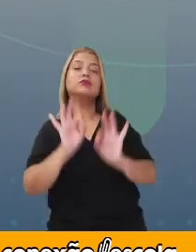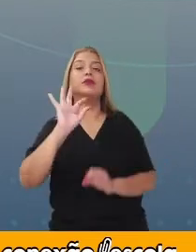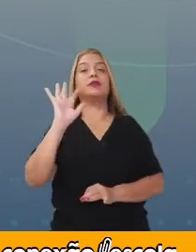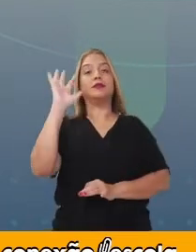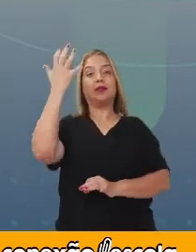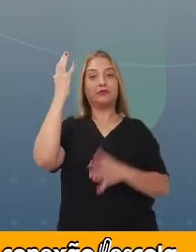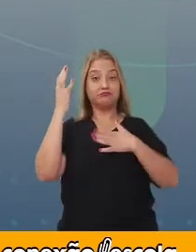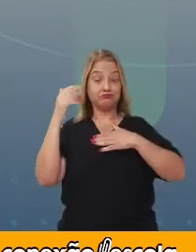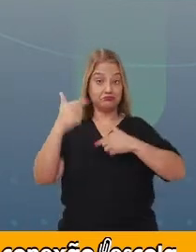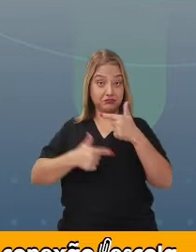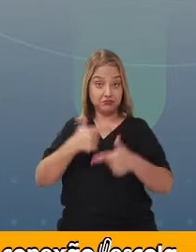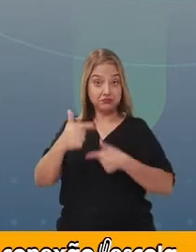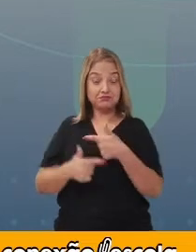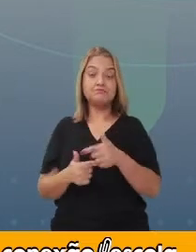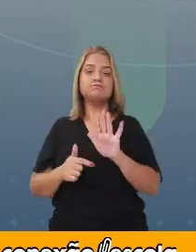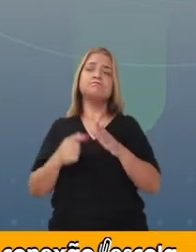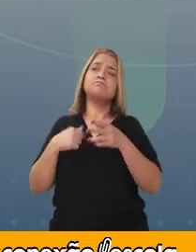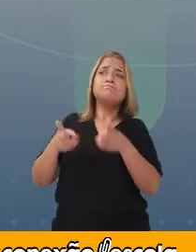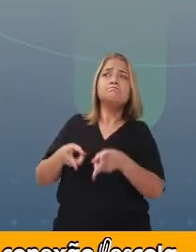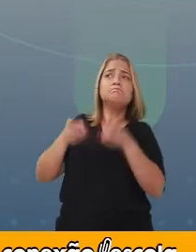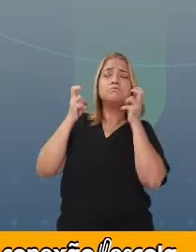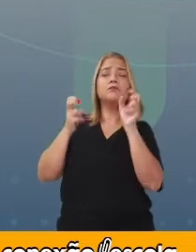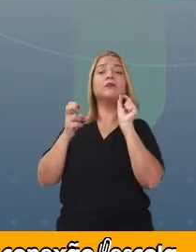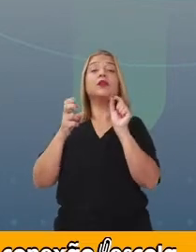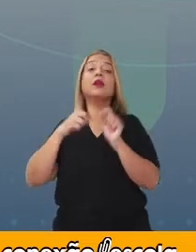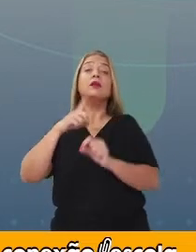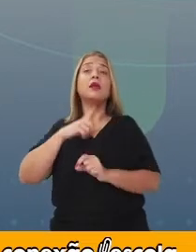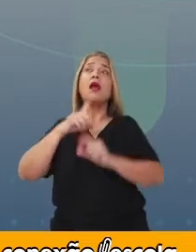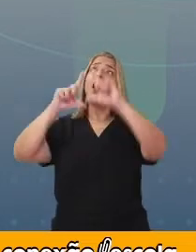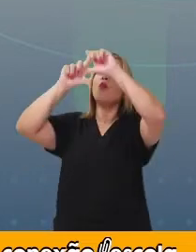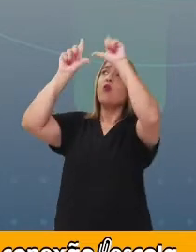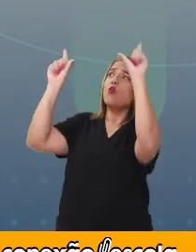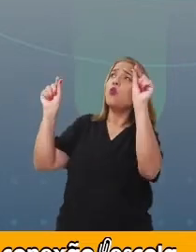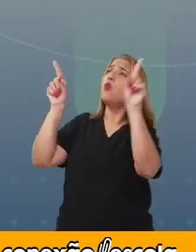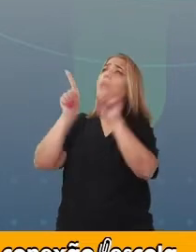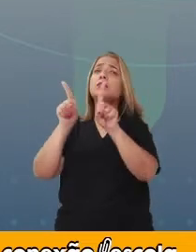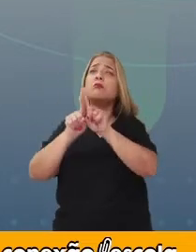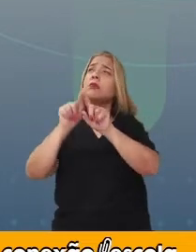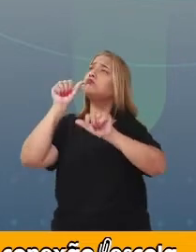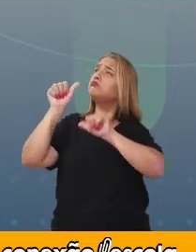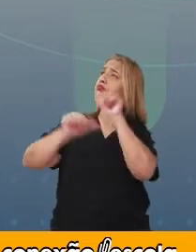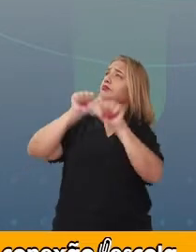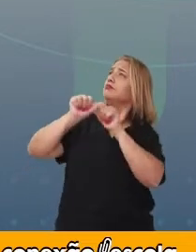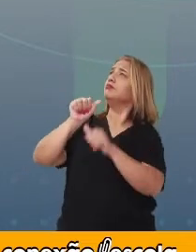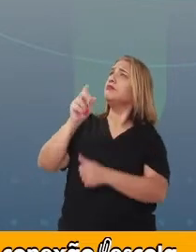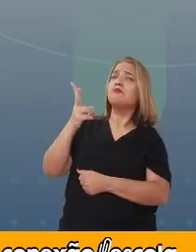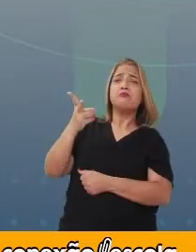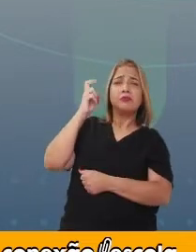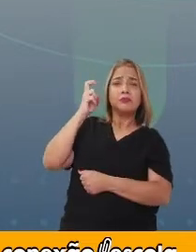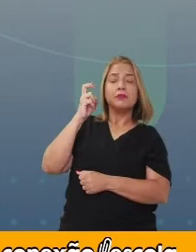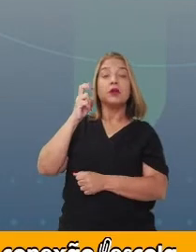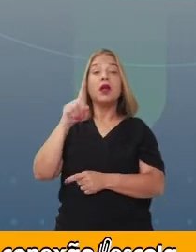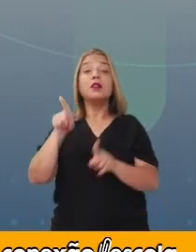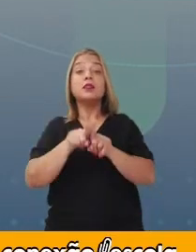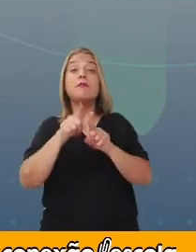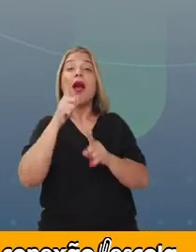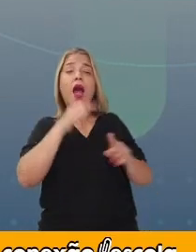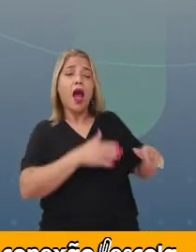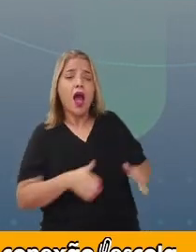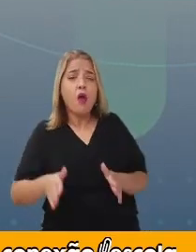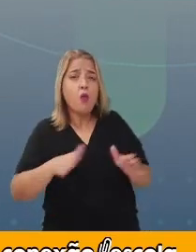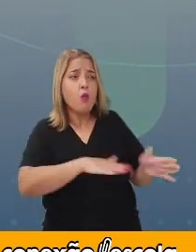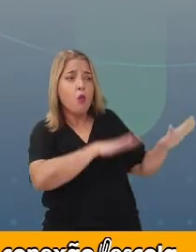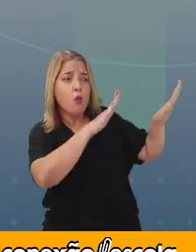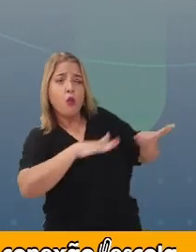tempo. Ele percebia que em determinados momentos a lua mudava, ele percebia que as águas